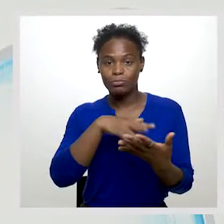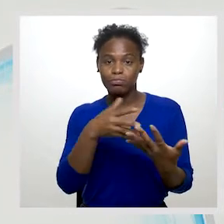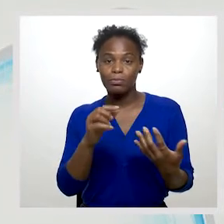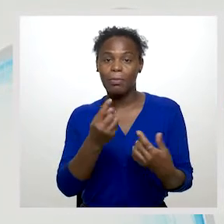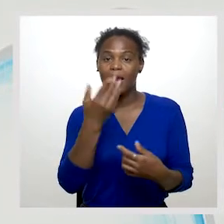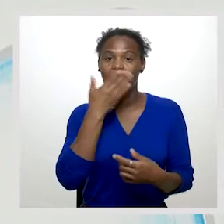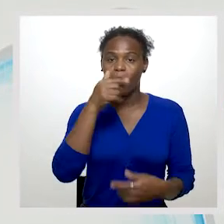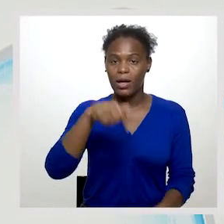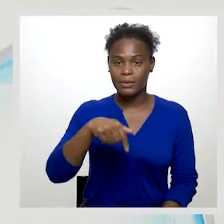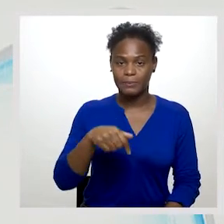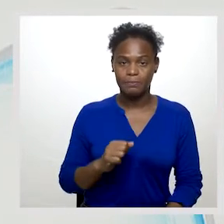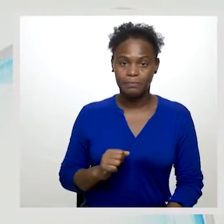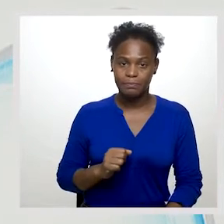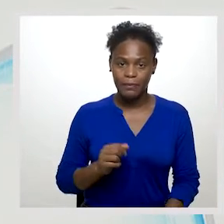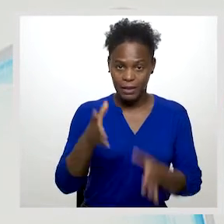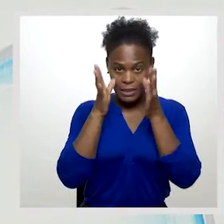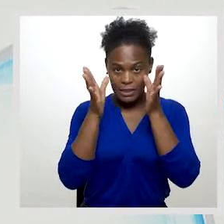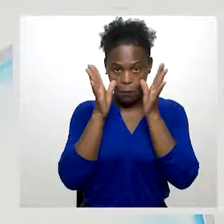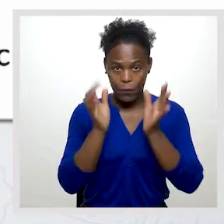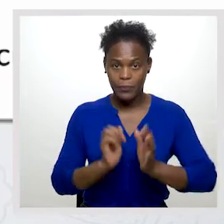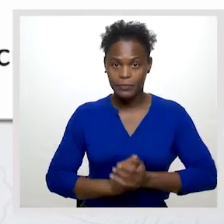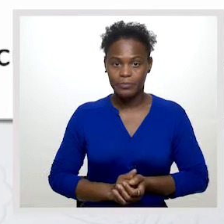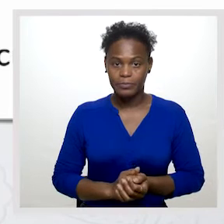traçamos para esta aula. Prestem atenção.